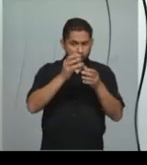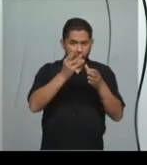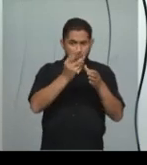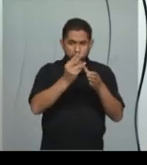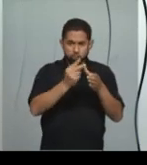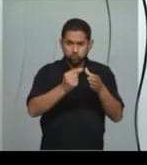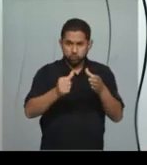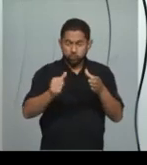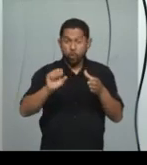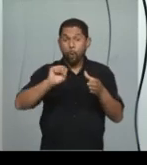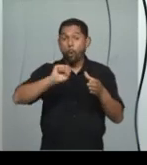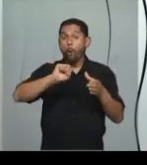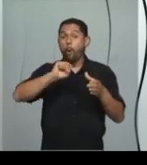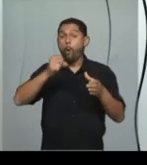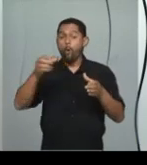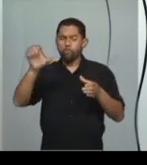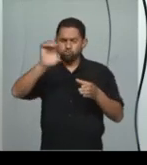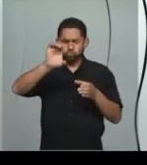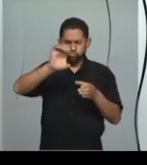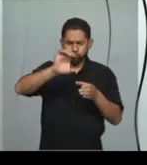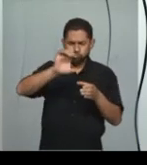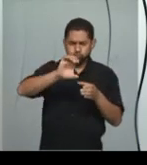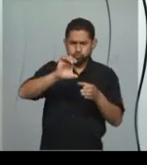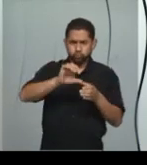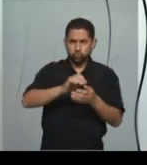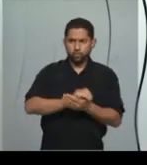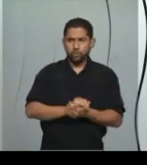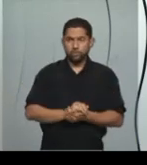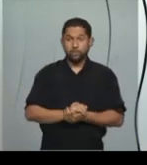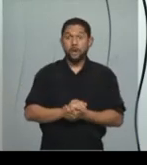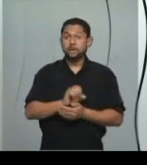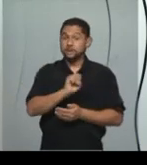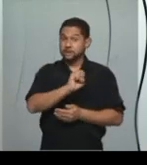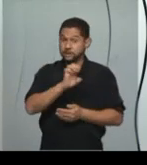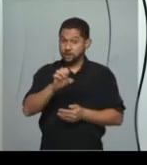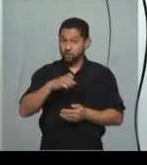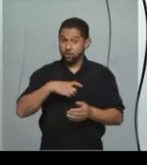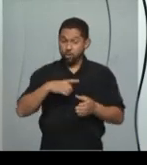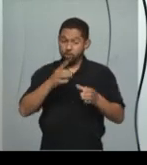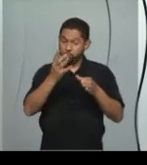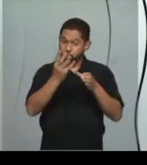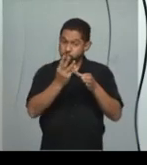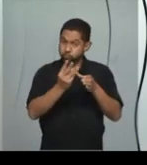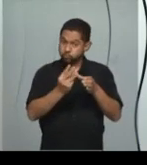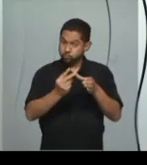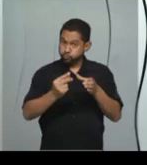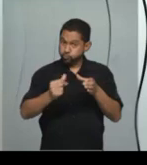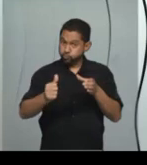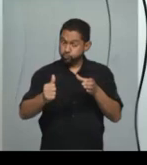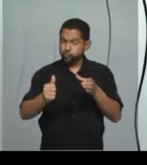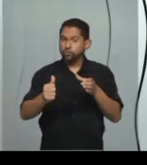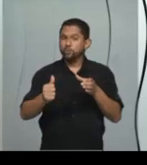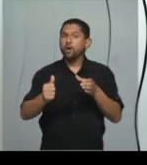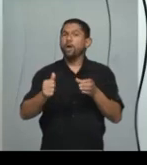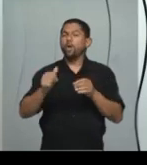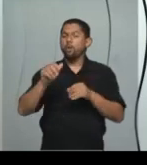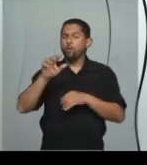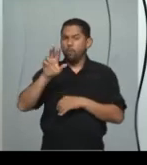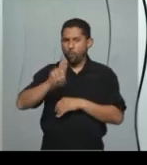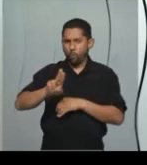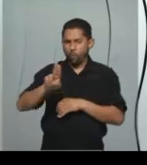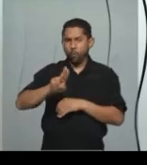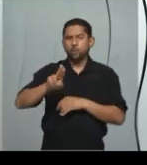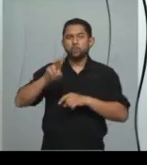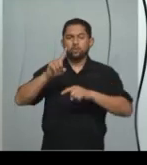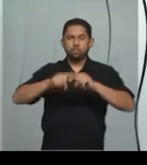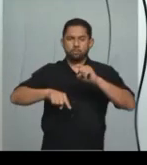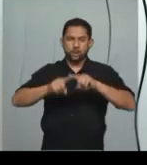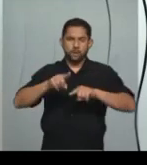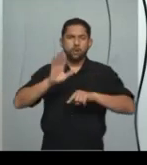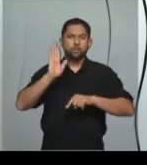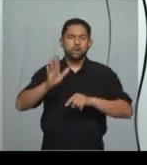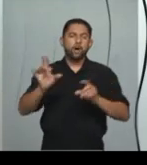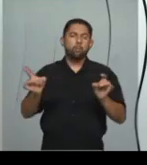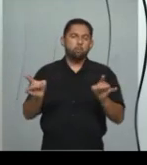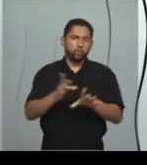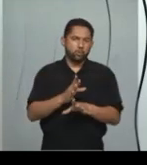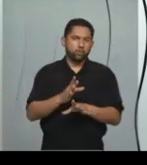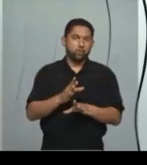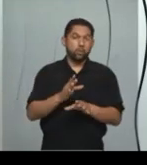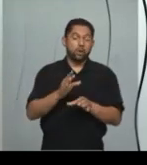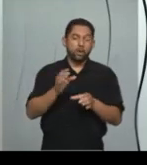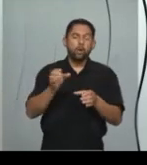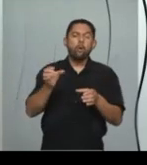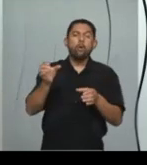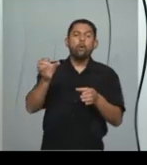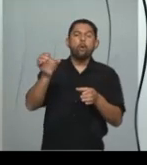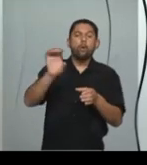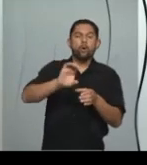Quando eu estou diluindo, eu pego uma solução já pronta e acrescento solvente. Quando eu estou concentrando uma